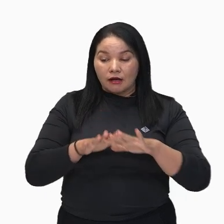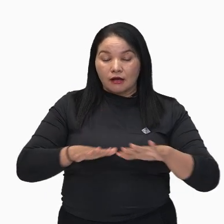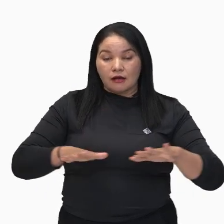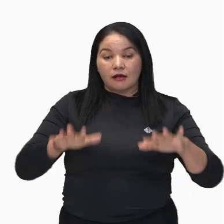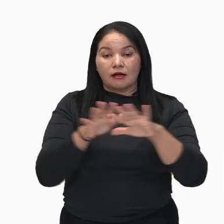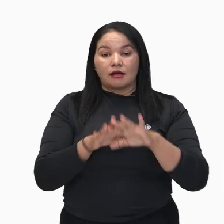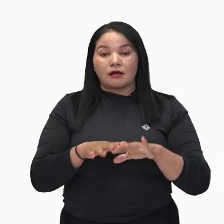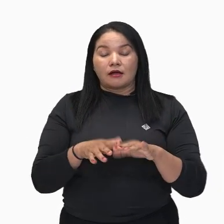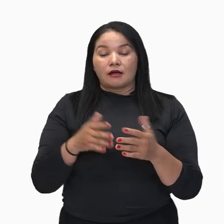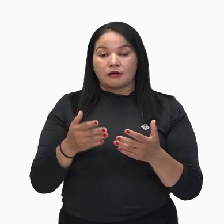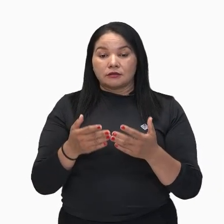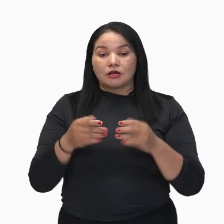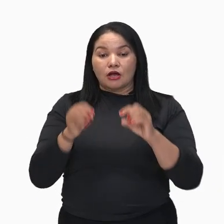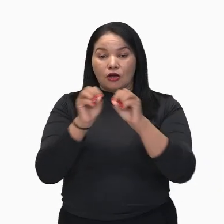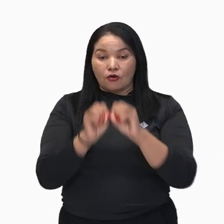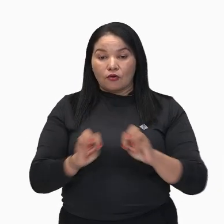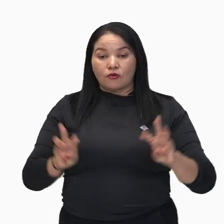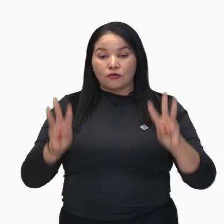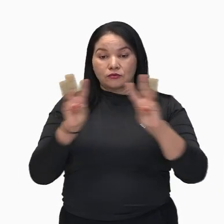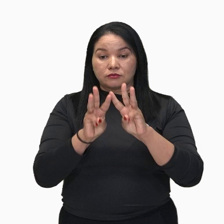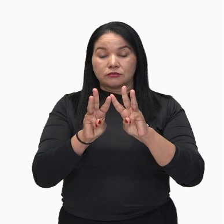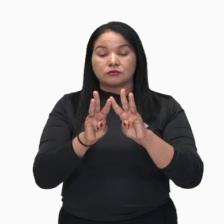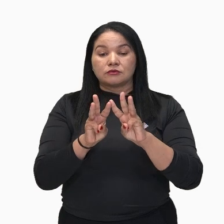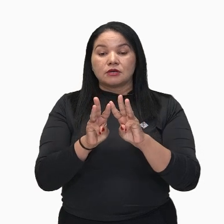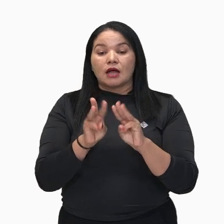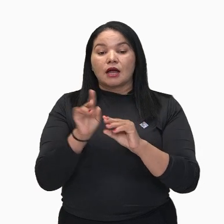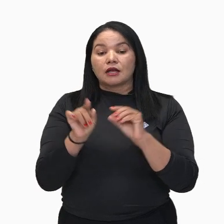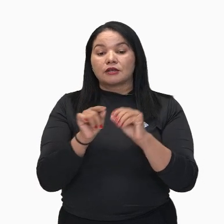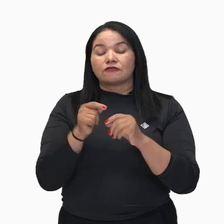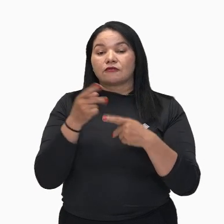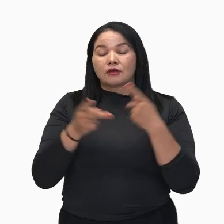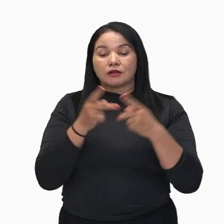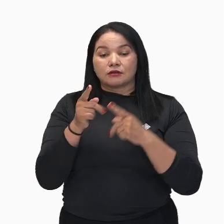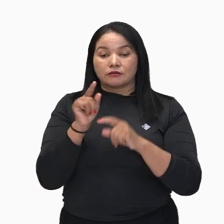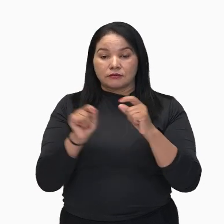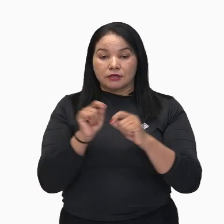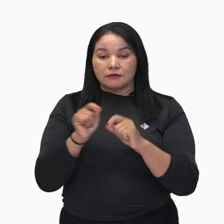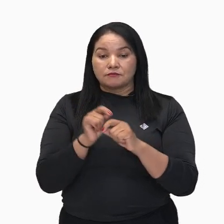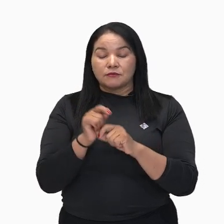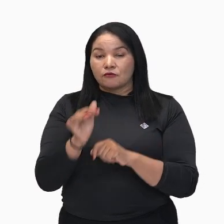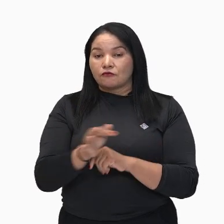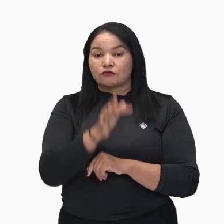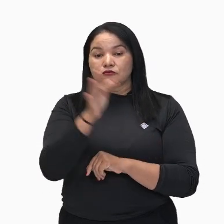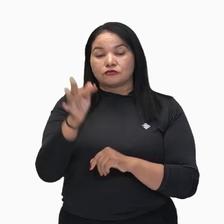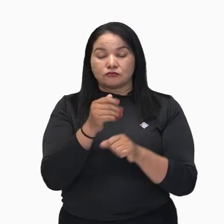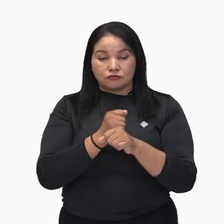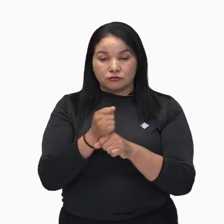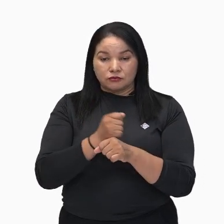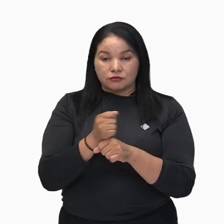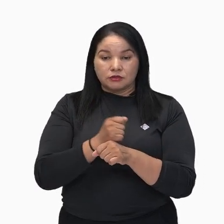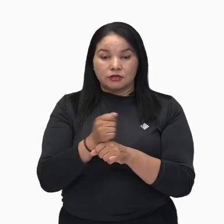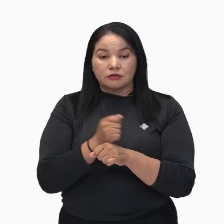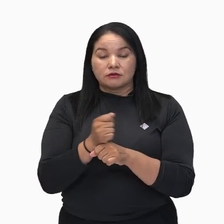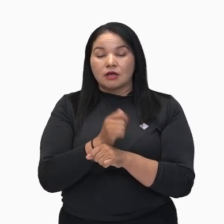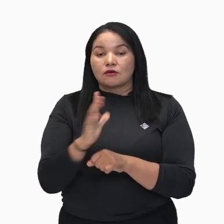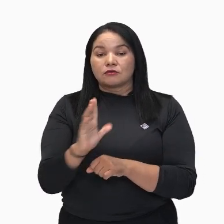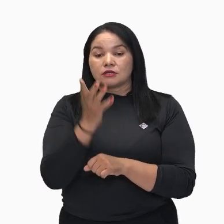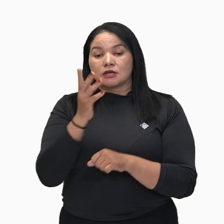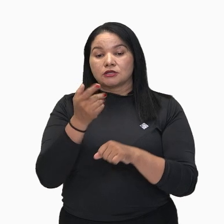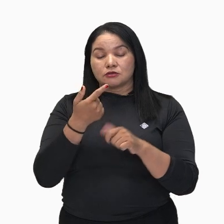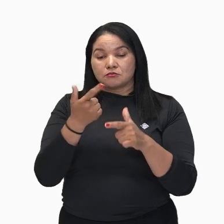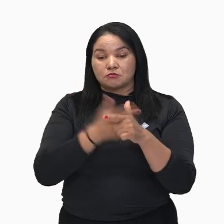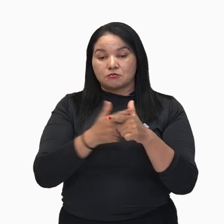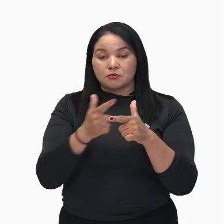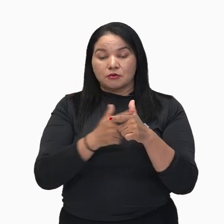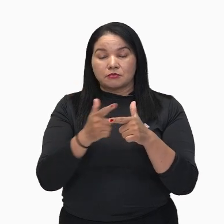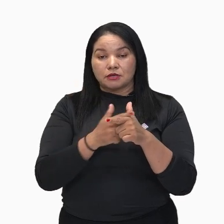Então, a ONU, a Organização das Nações Unidas, gente, acaba prevendo aí que para os próximos anos, realmente o problema, essa